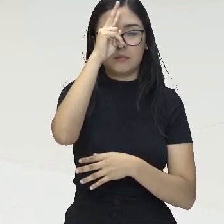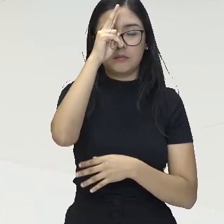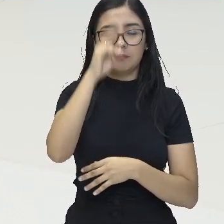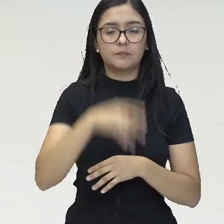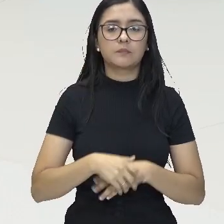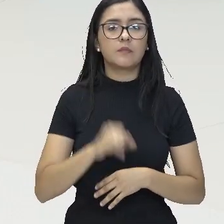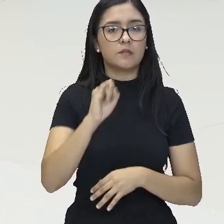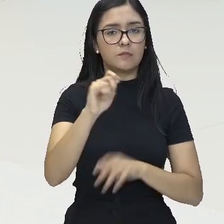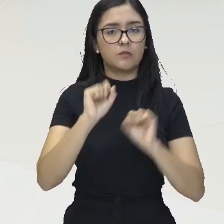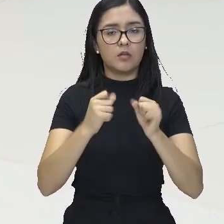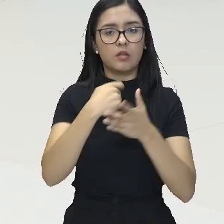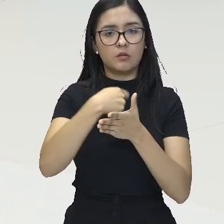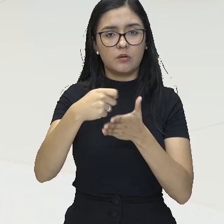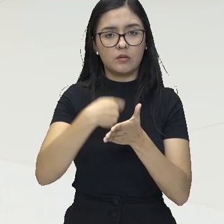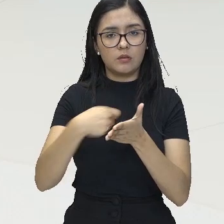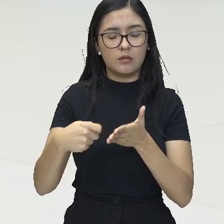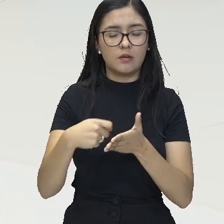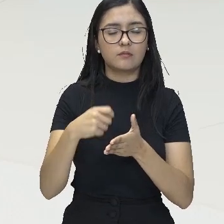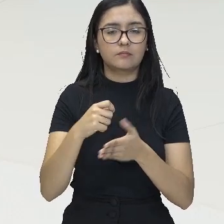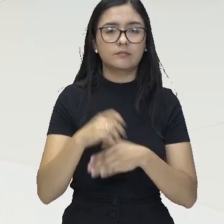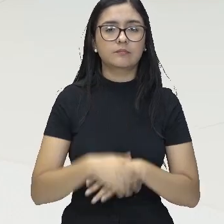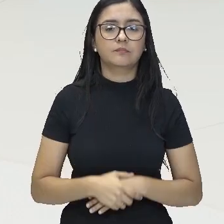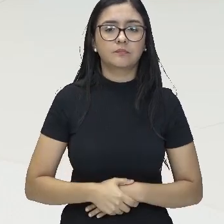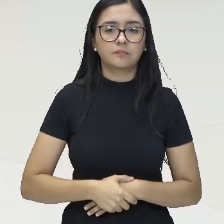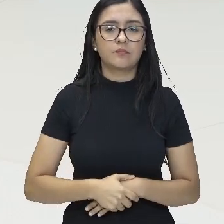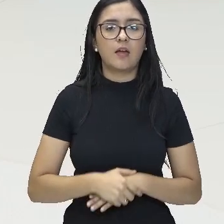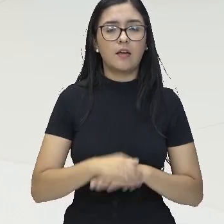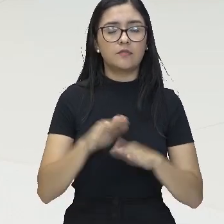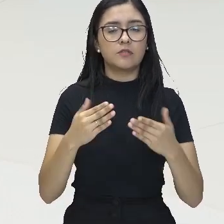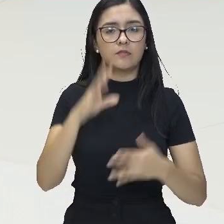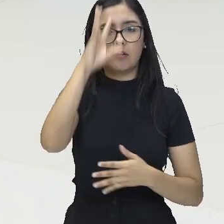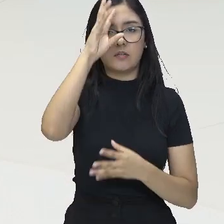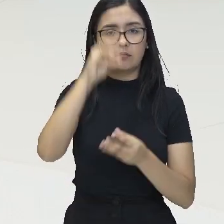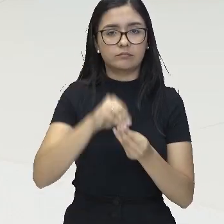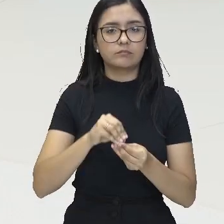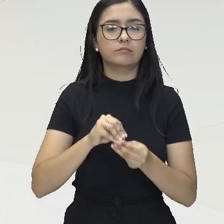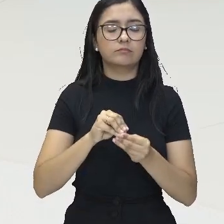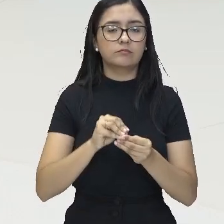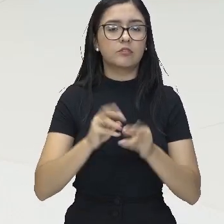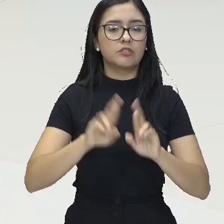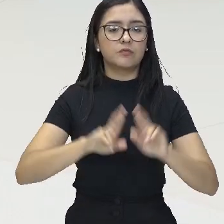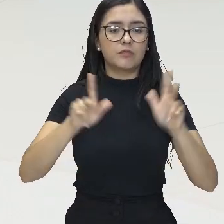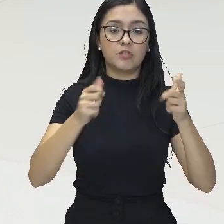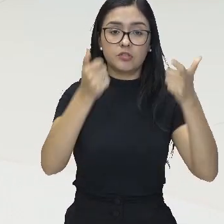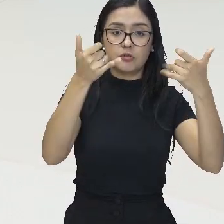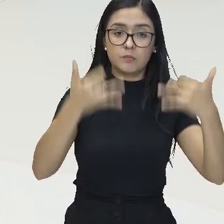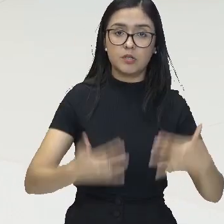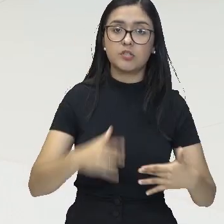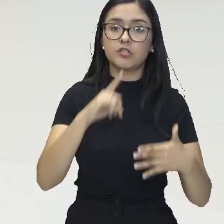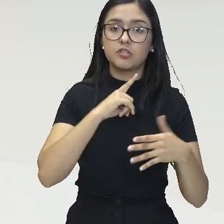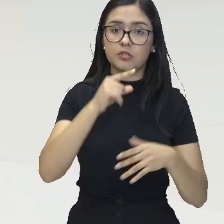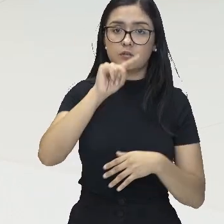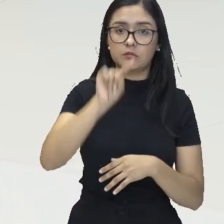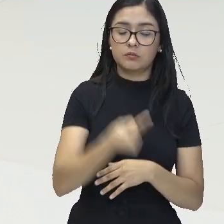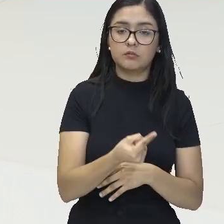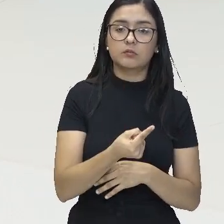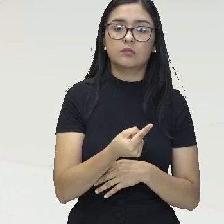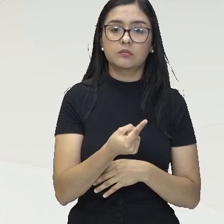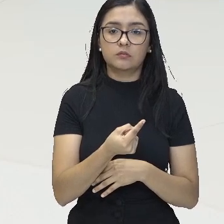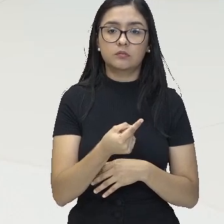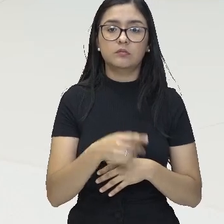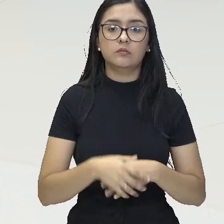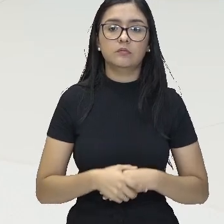puder anotar, que aí você vai entender bem a diferença. A explicativa, ela vem marcada por vírgula